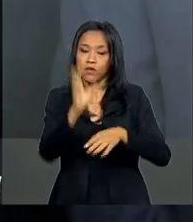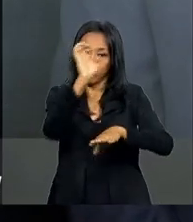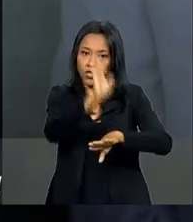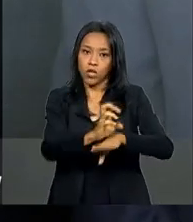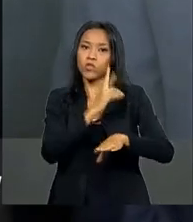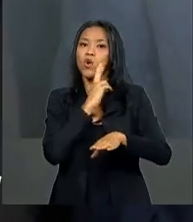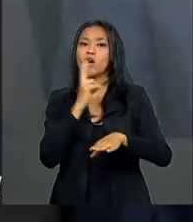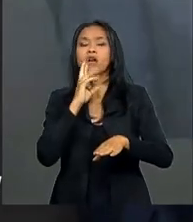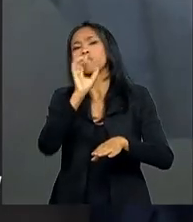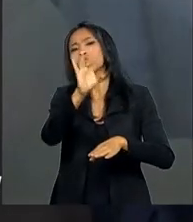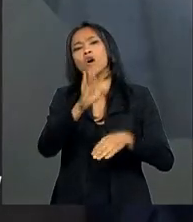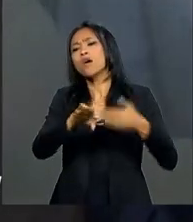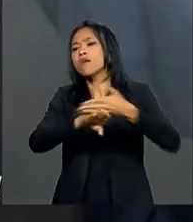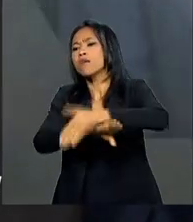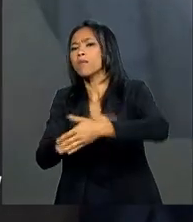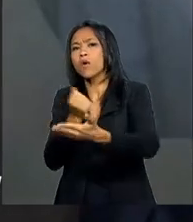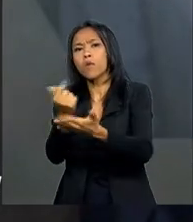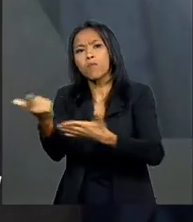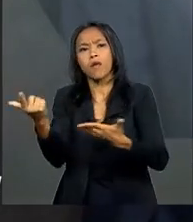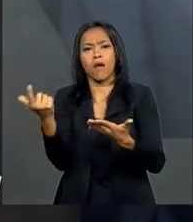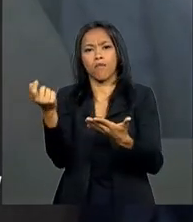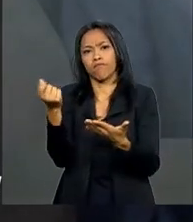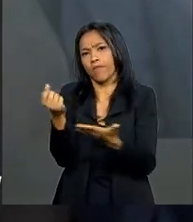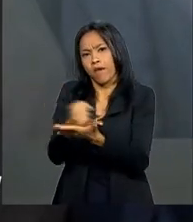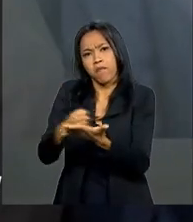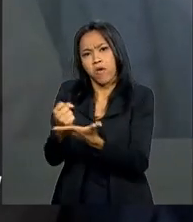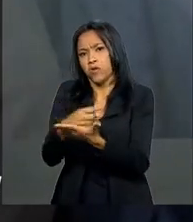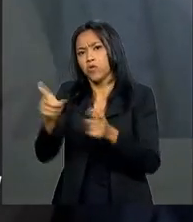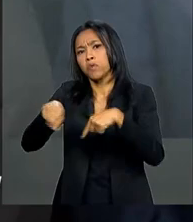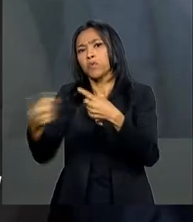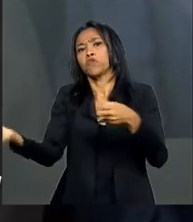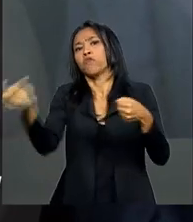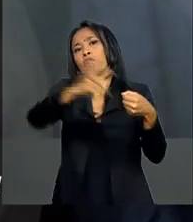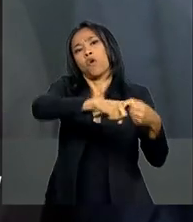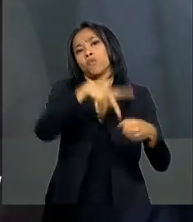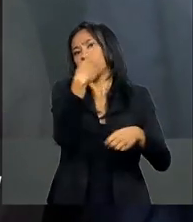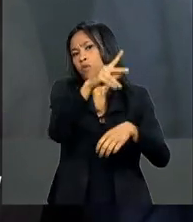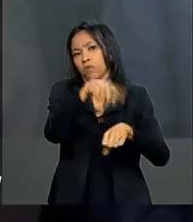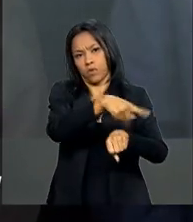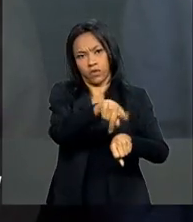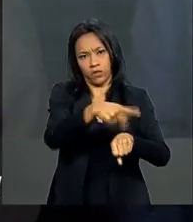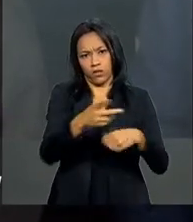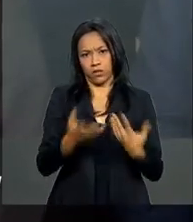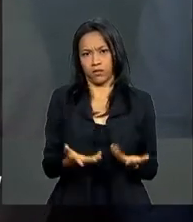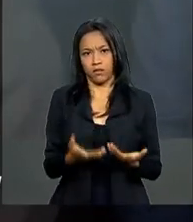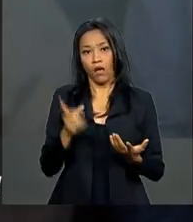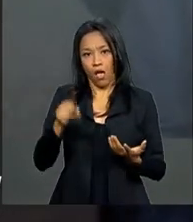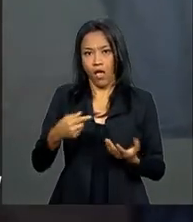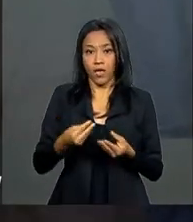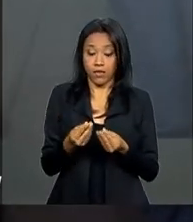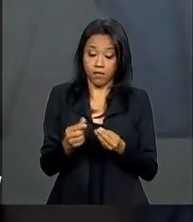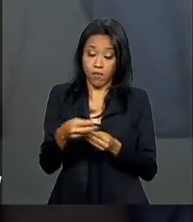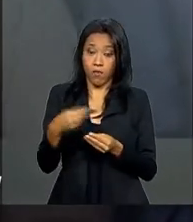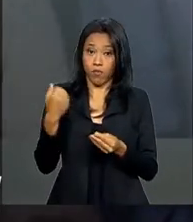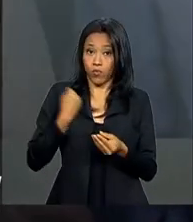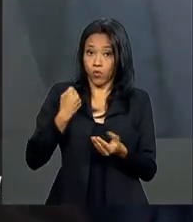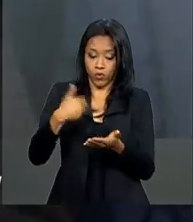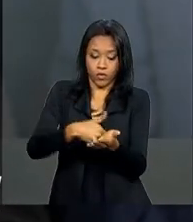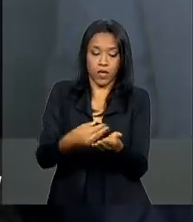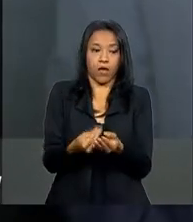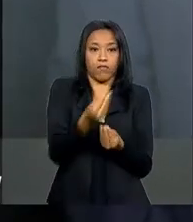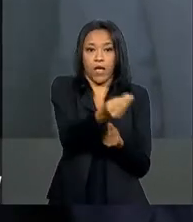apenas para comprar alimentos, remédios e voltam, não é? Então esta seria uma espécie, digamos, de senha. A outra senha